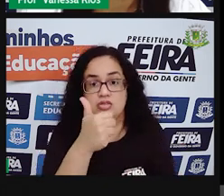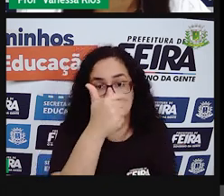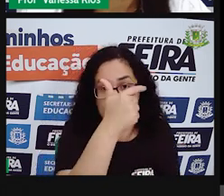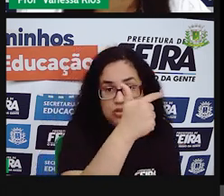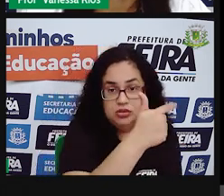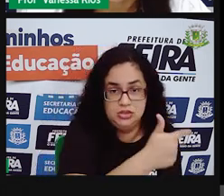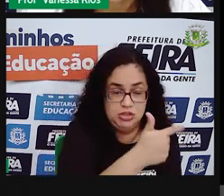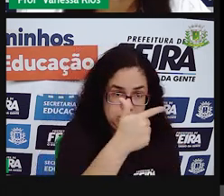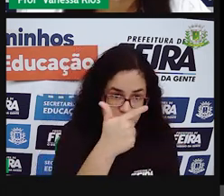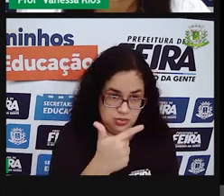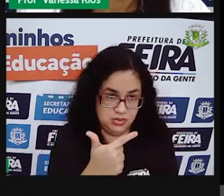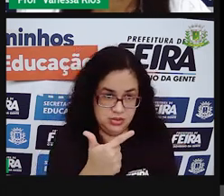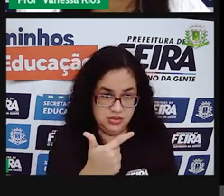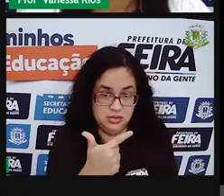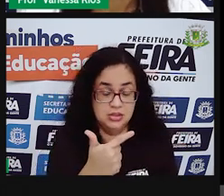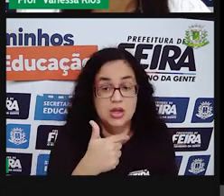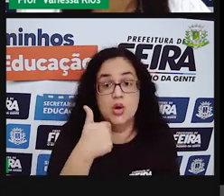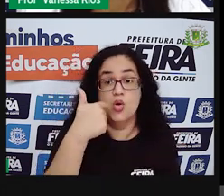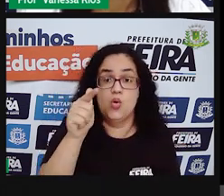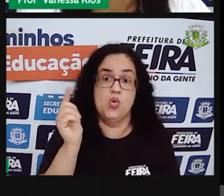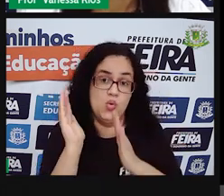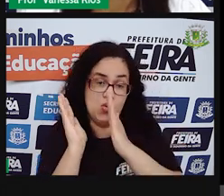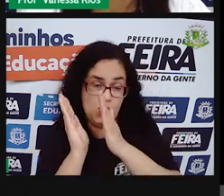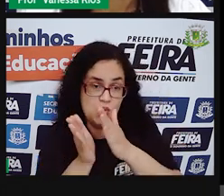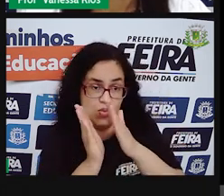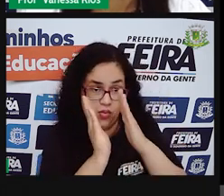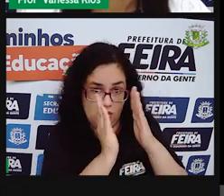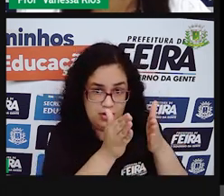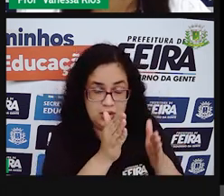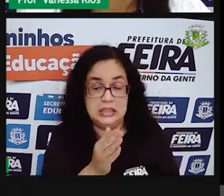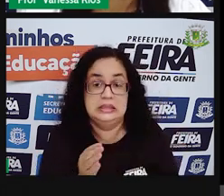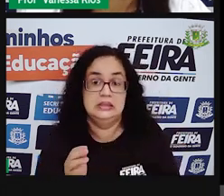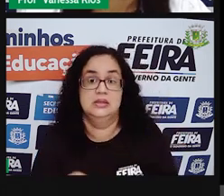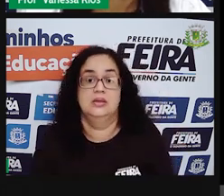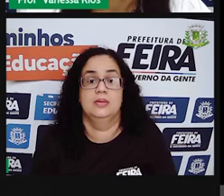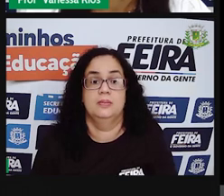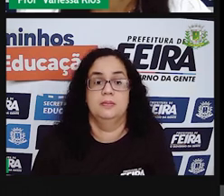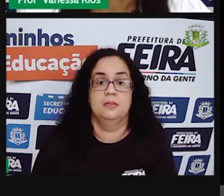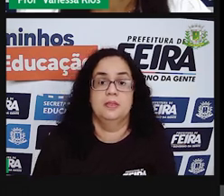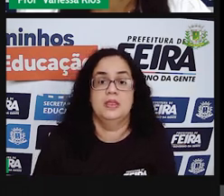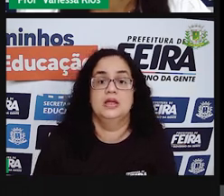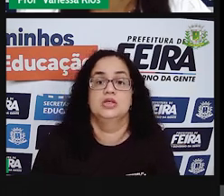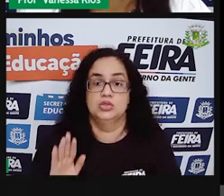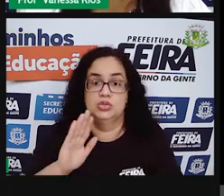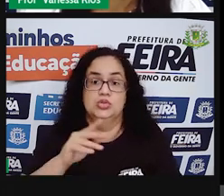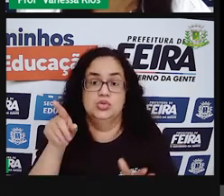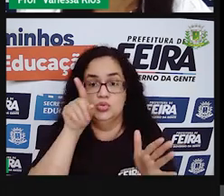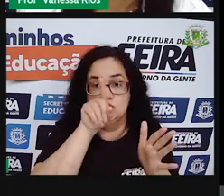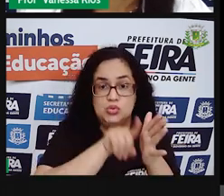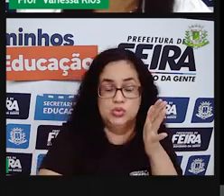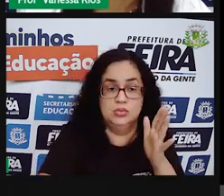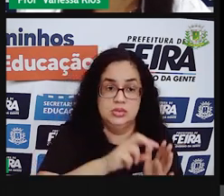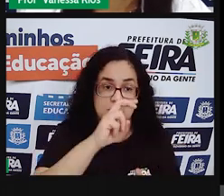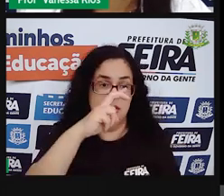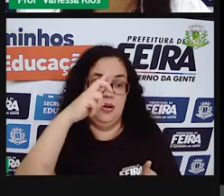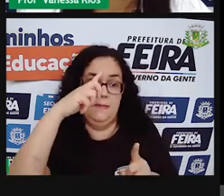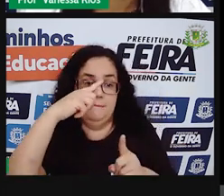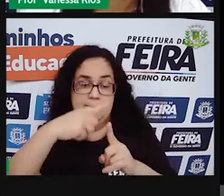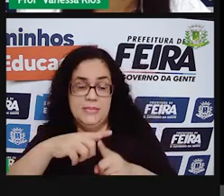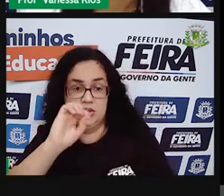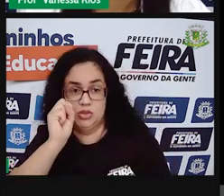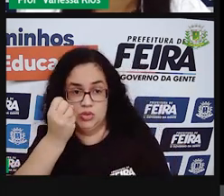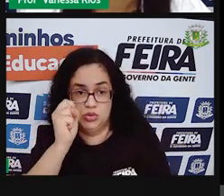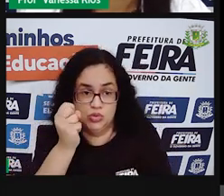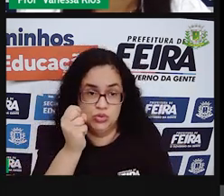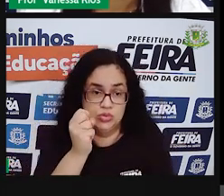22. O padrão de formação desta sequência é, subtrai-se 5, soma-se